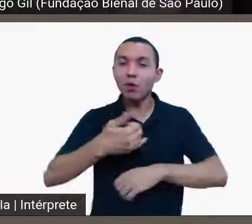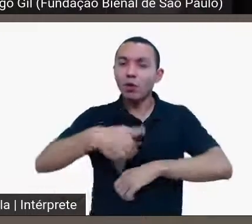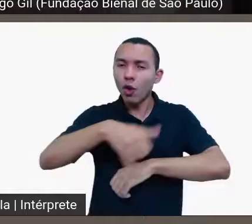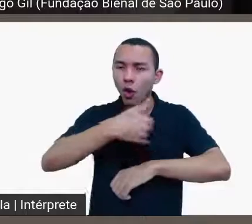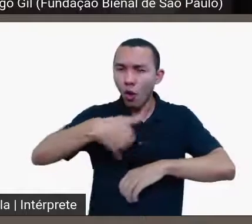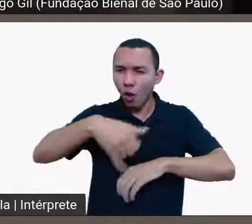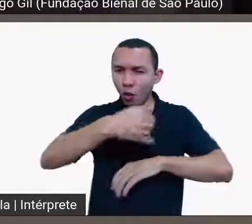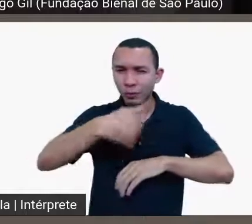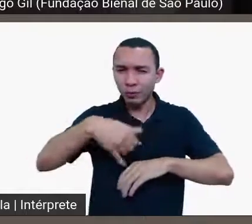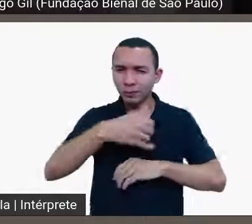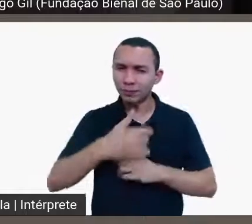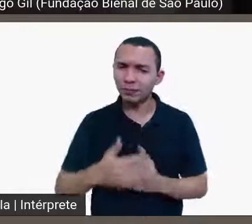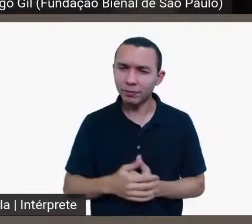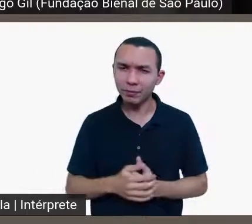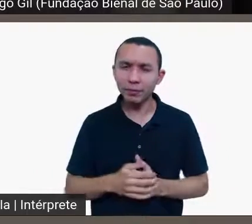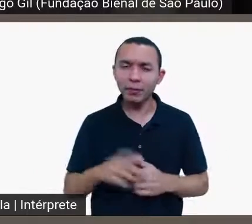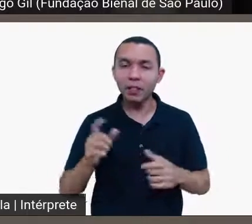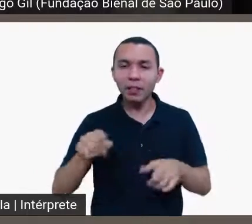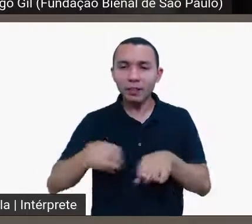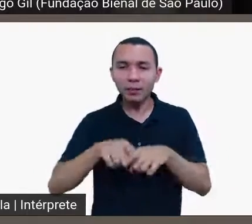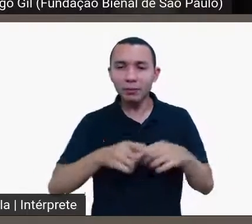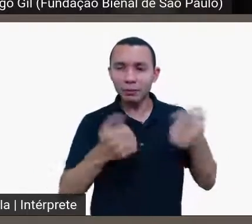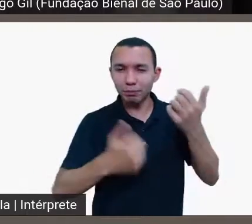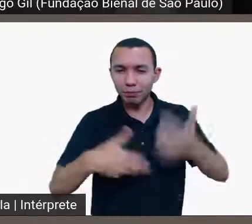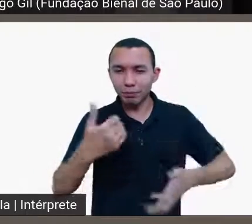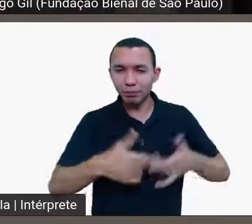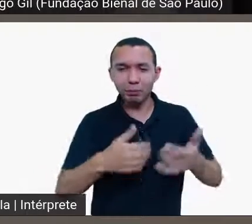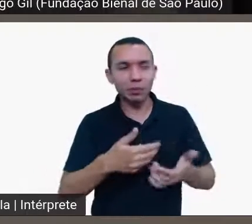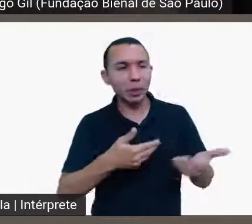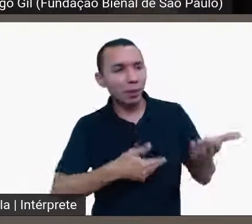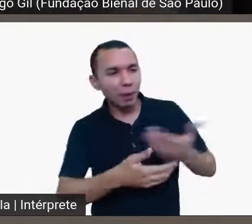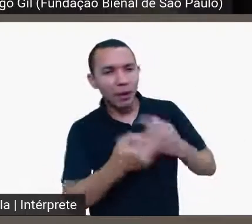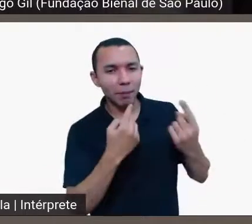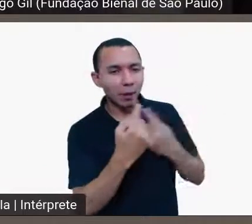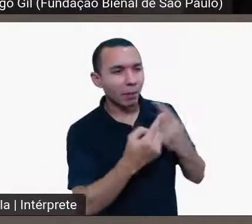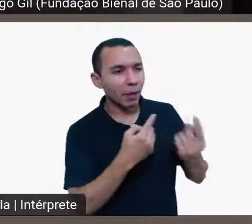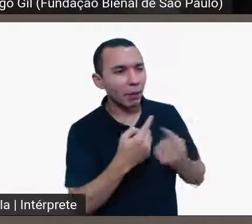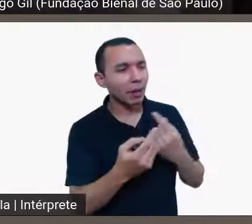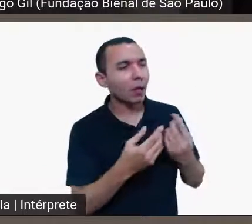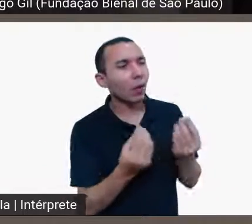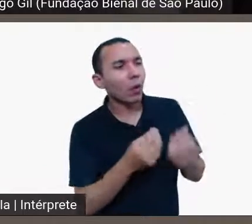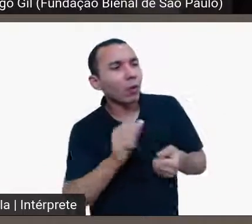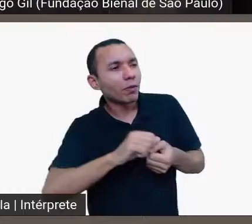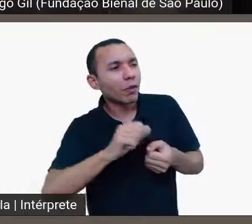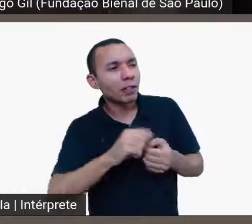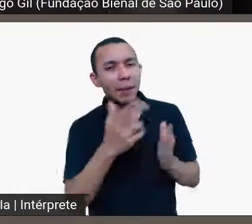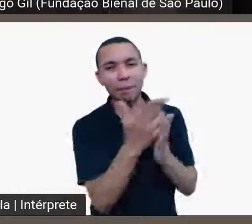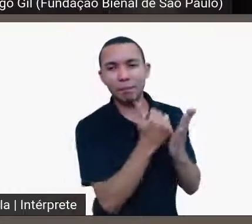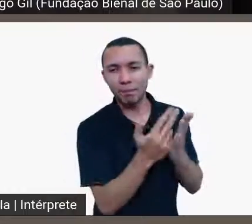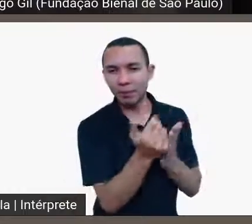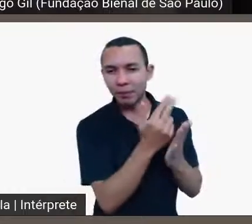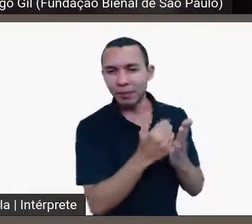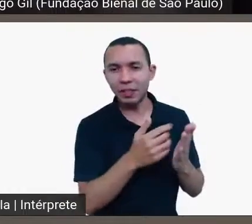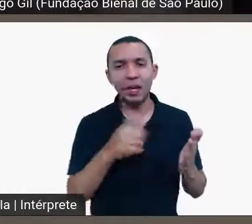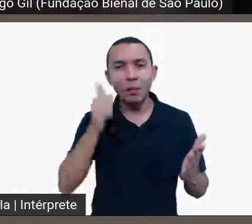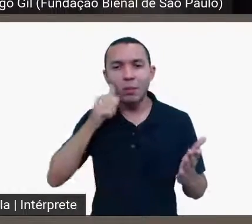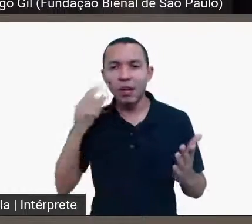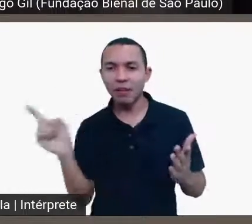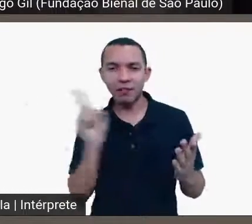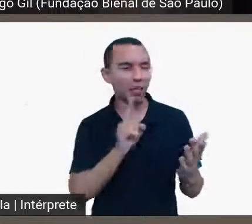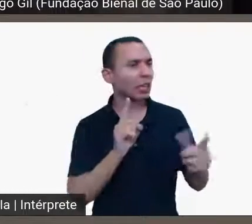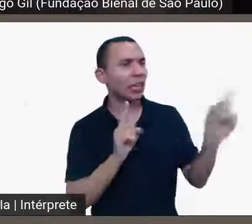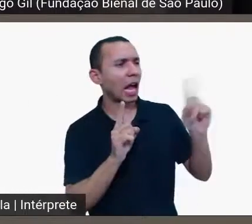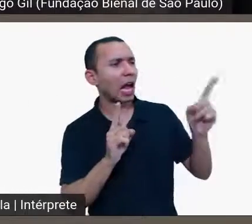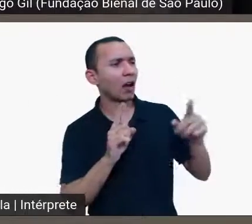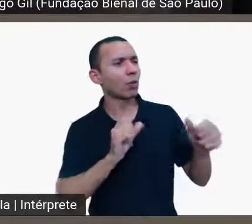bem isso, ele descreve toda a cena de negociação do artista que pinta uma coisa, aí vem a mulher, não, não é isso. Aí vem o outro,